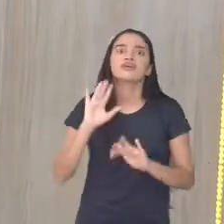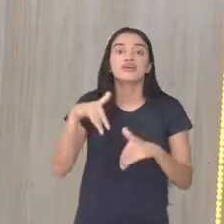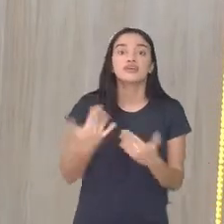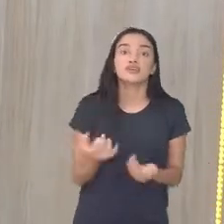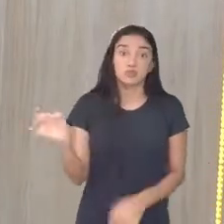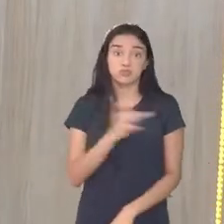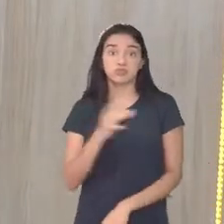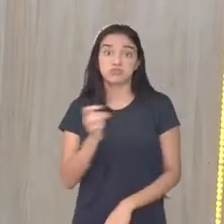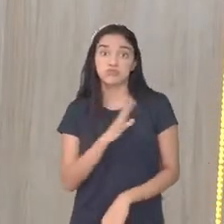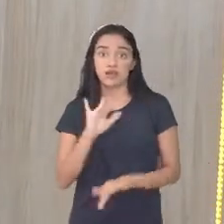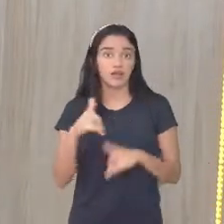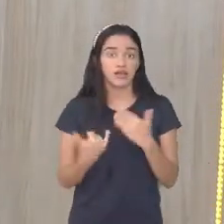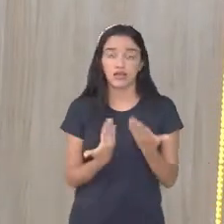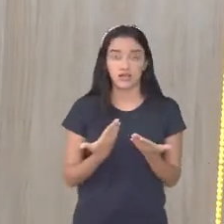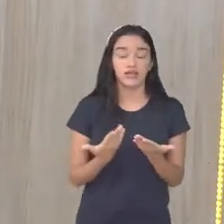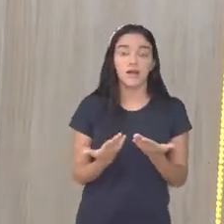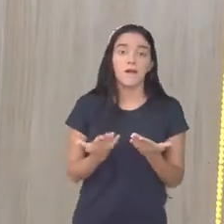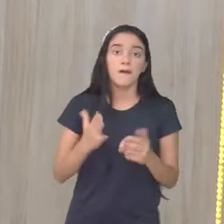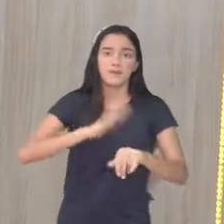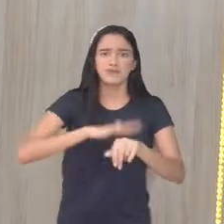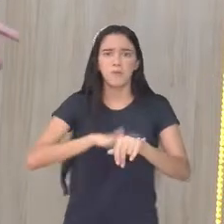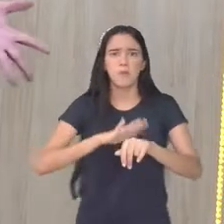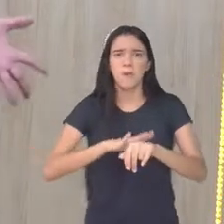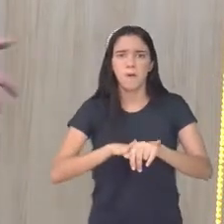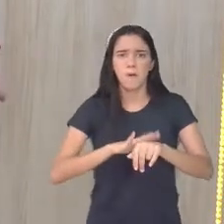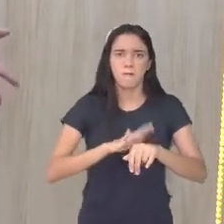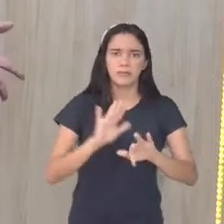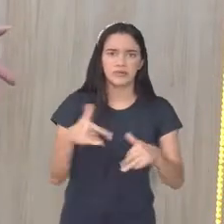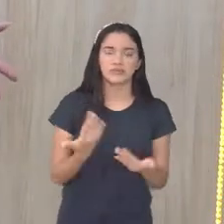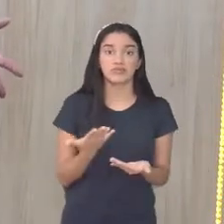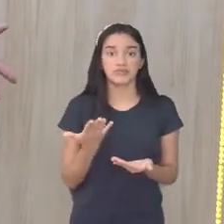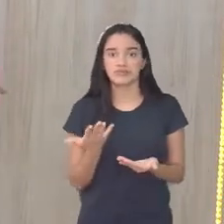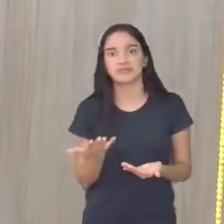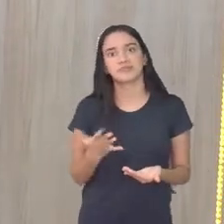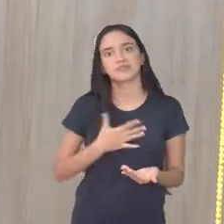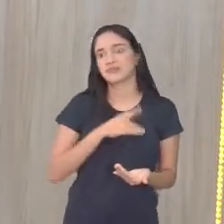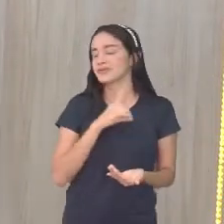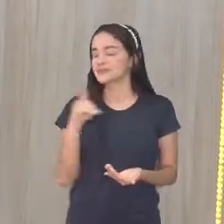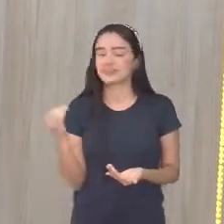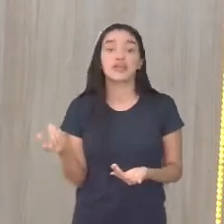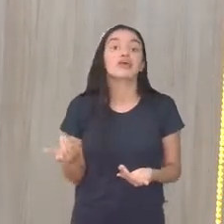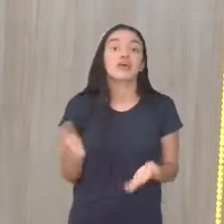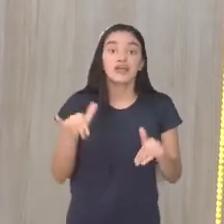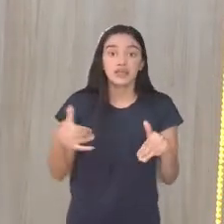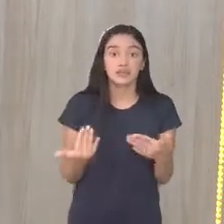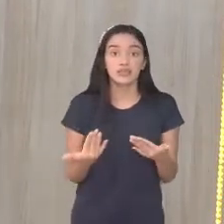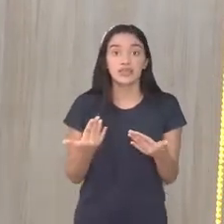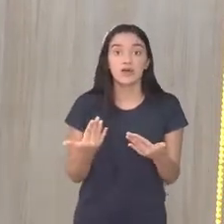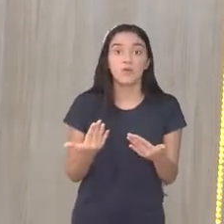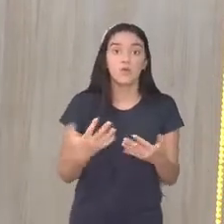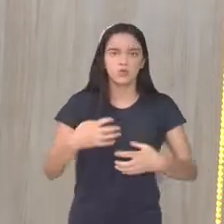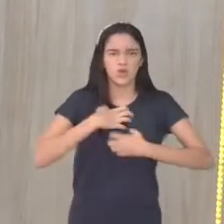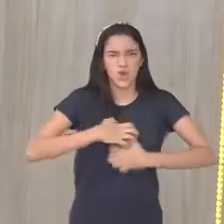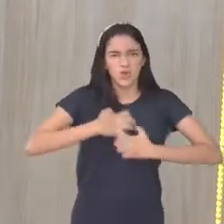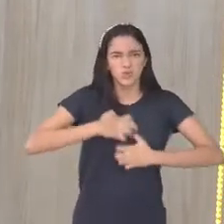redes sociais, essa individualidade ela começou a ficar muito complicada e confusa. Exatamente. Né? Porque começou a